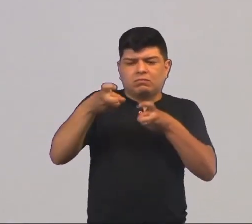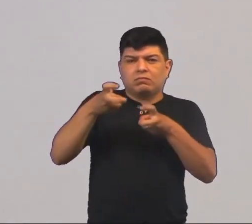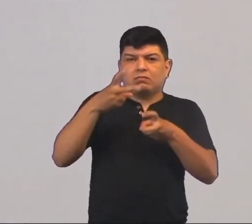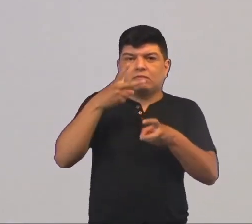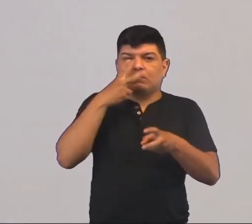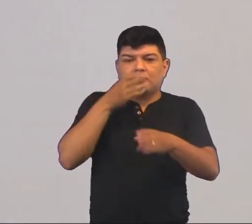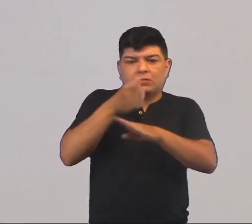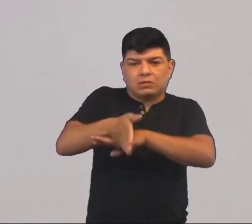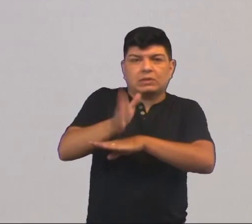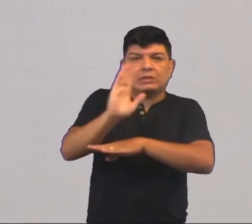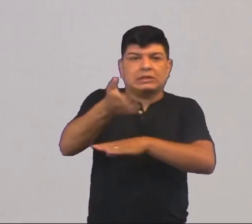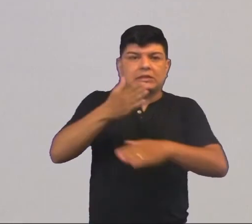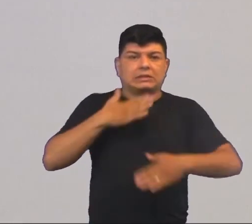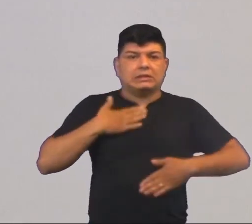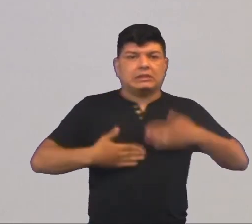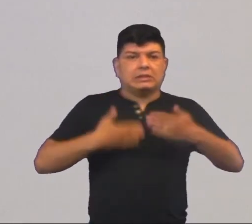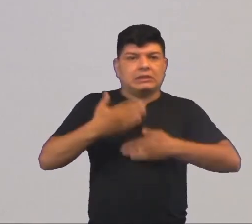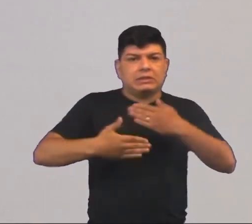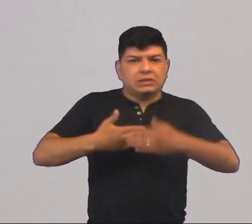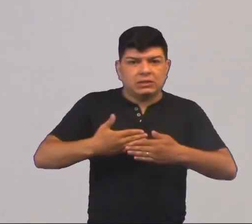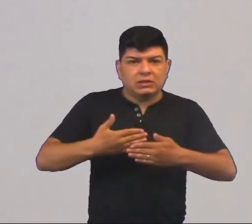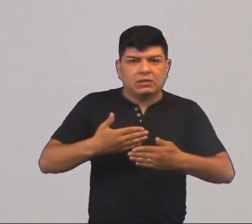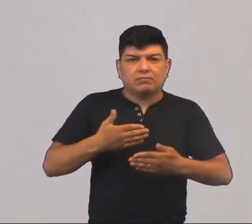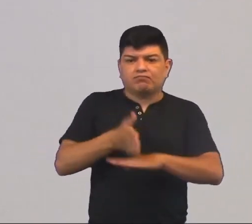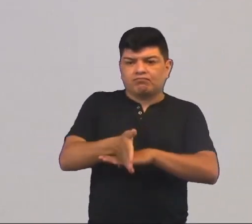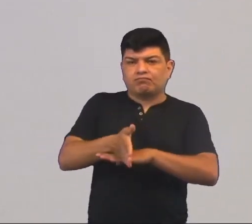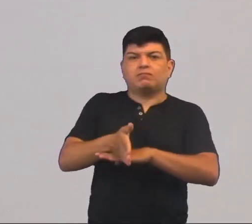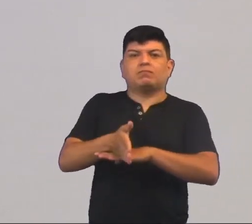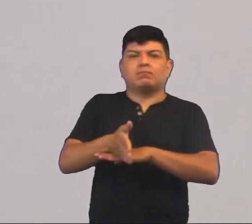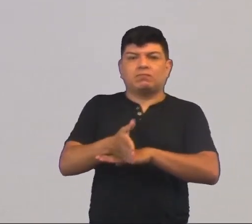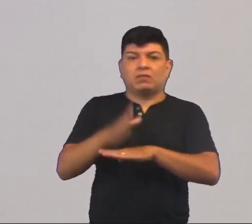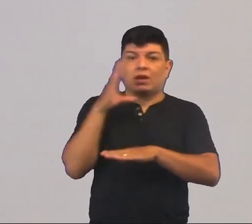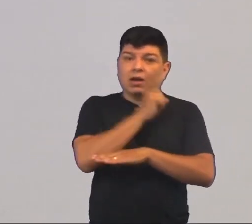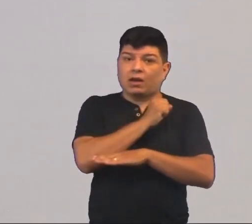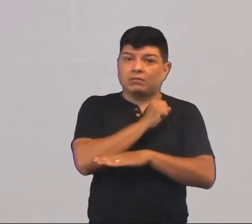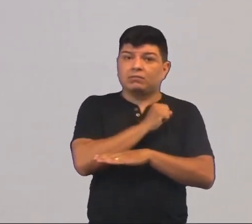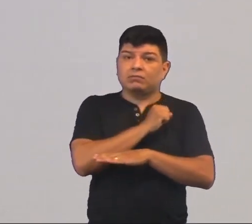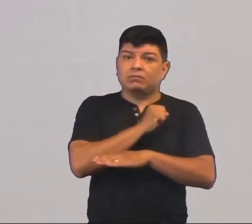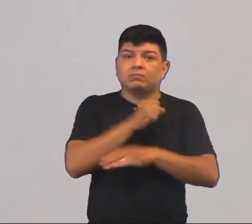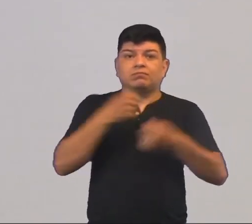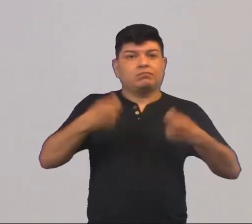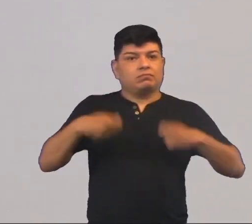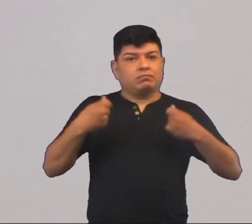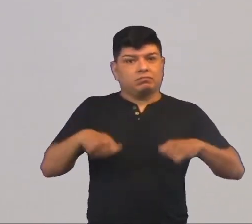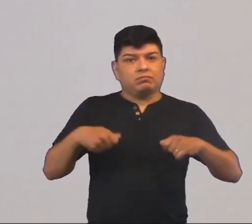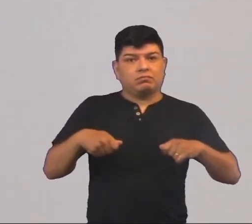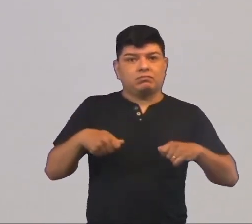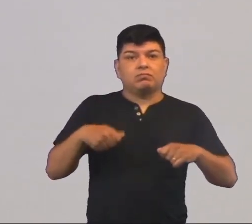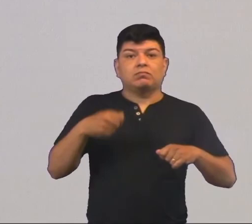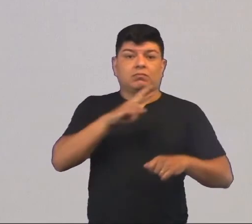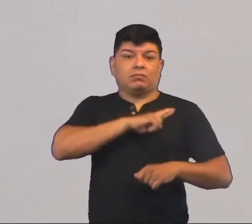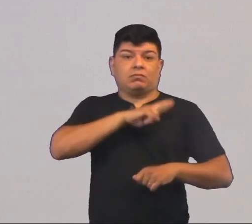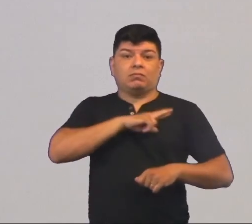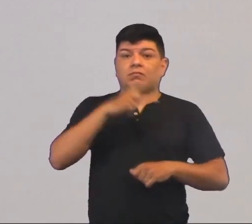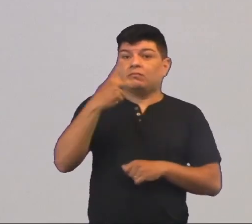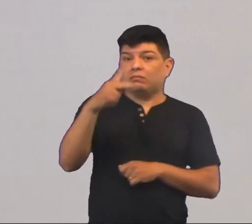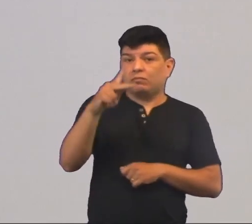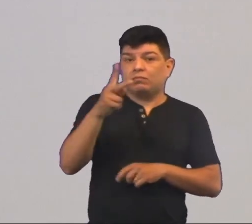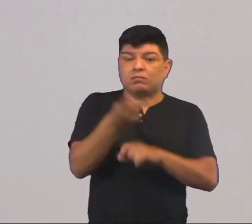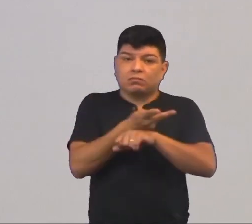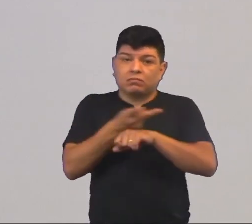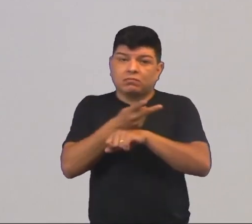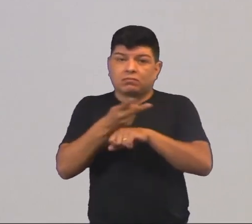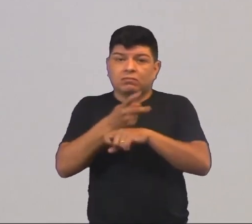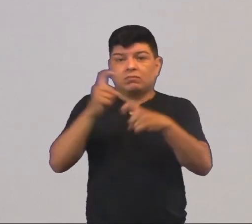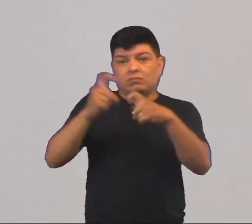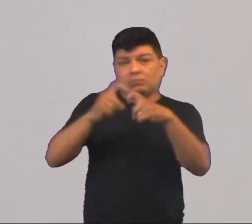que você está entrando na puberdade, ou seja, você está entrando numa puberdade precoce, é necessário que os seus responsáveis procurem